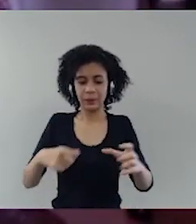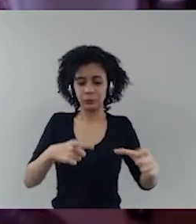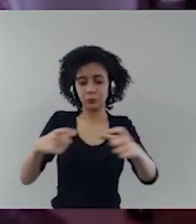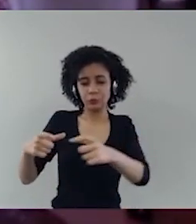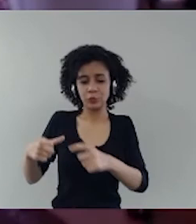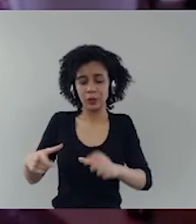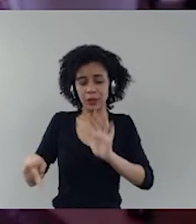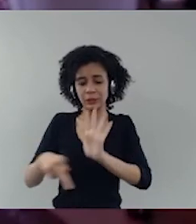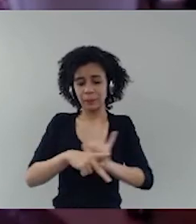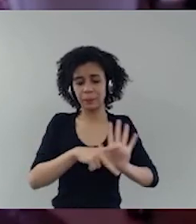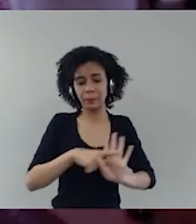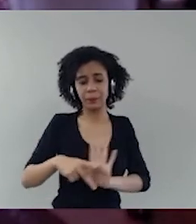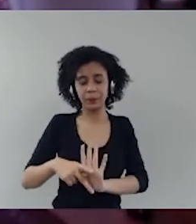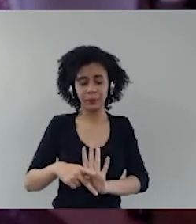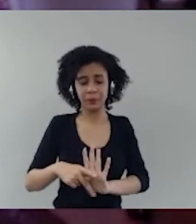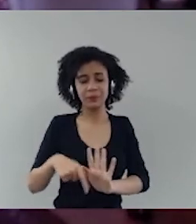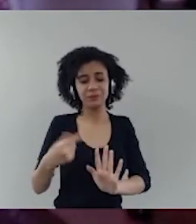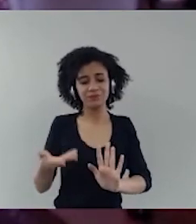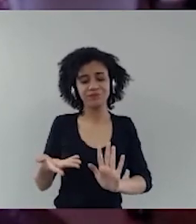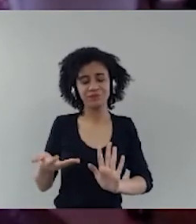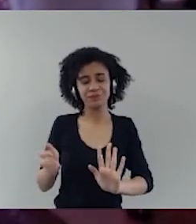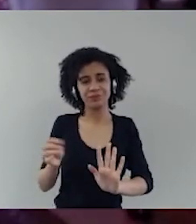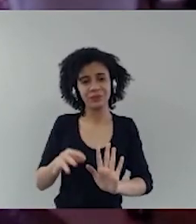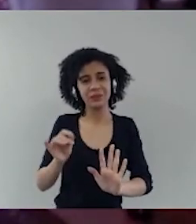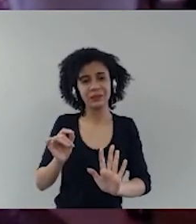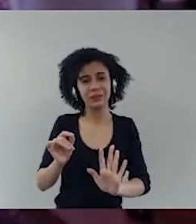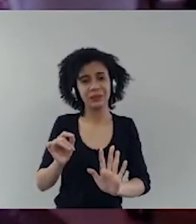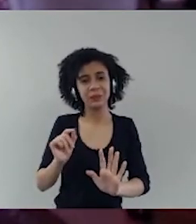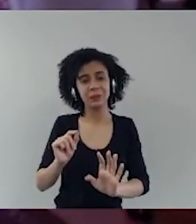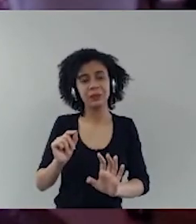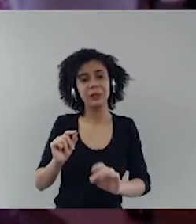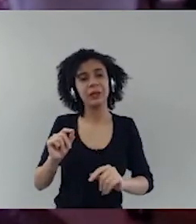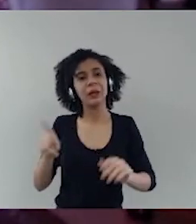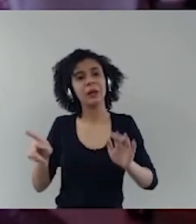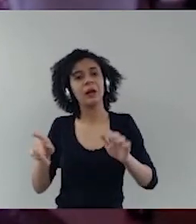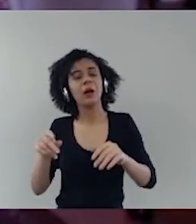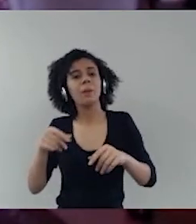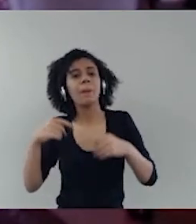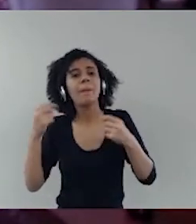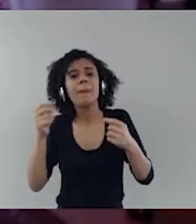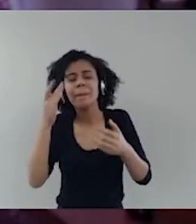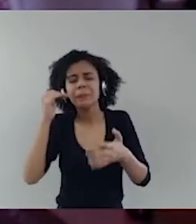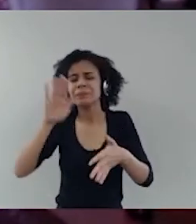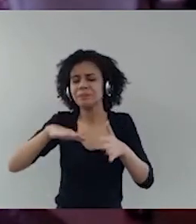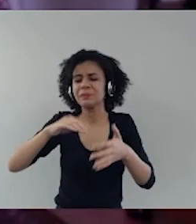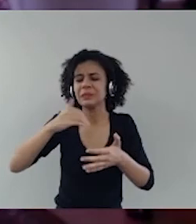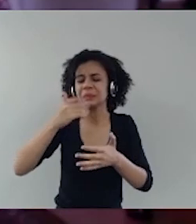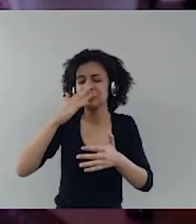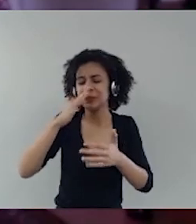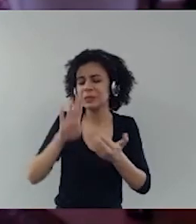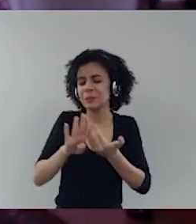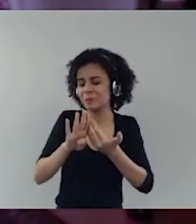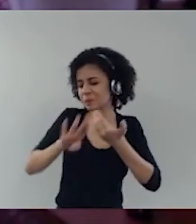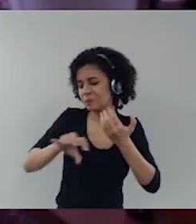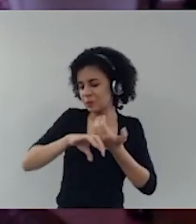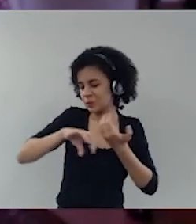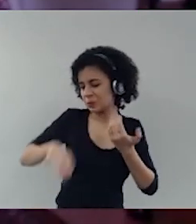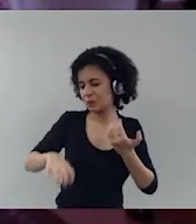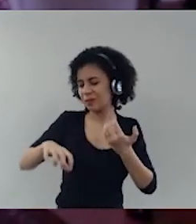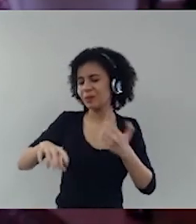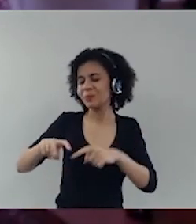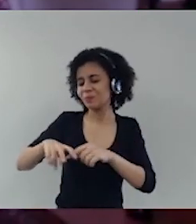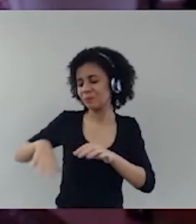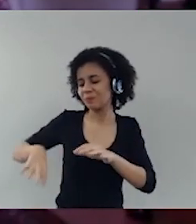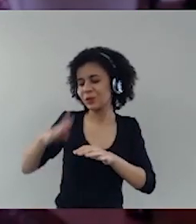que tem determinado essa estrutura fundiária e essa ordem da propriedade tão excludente que está na base dessa